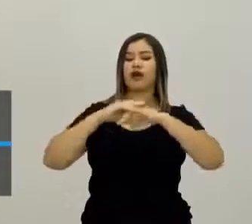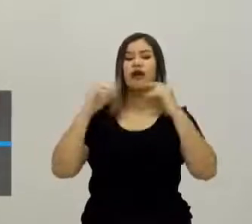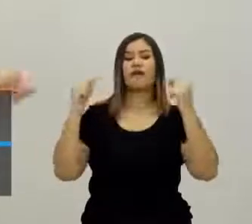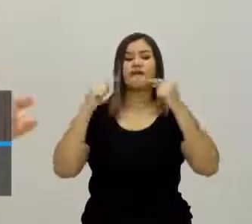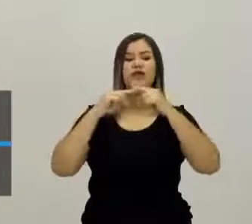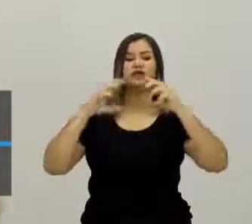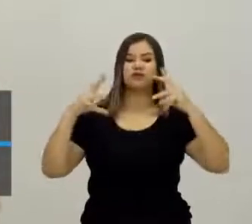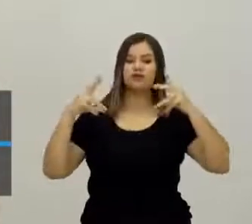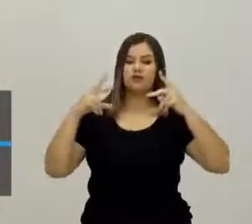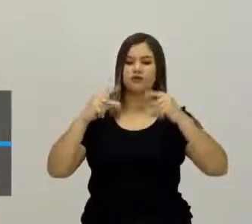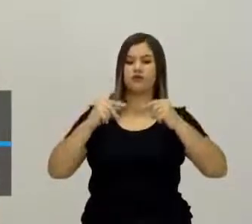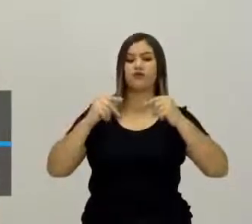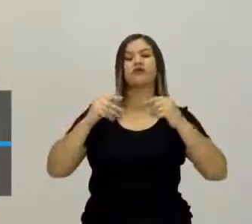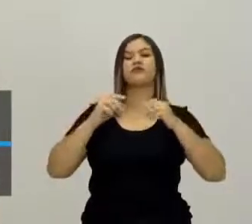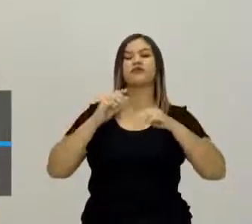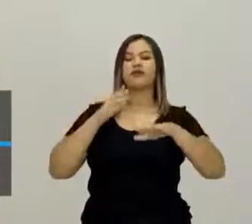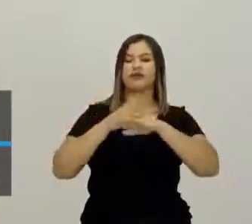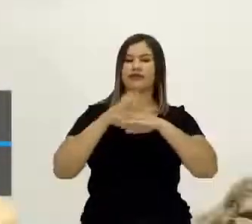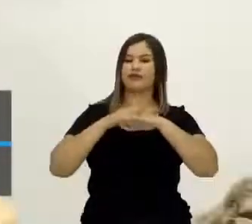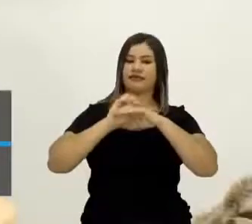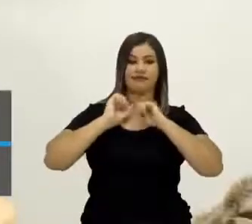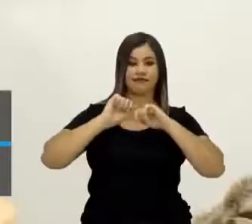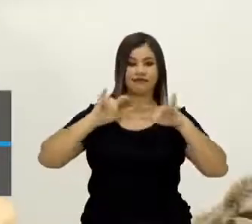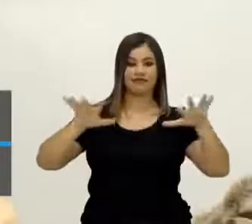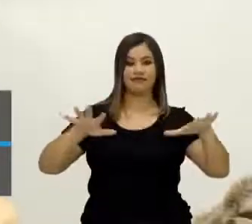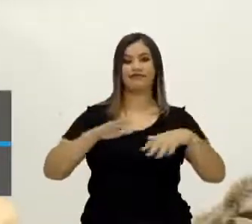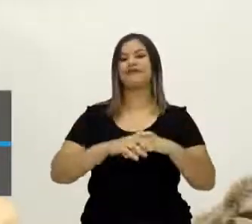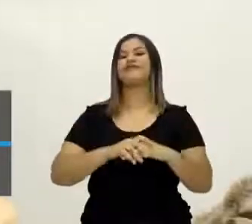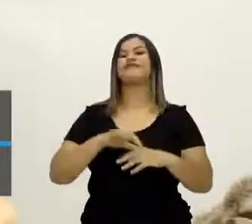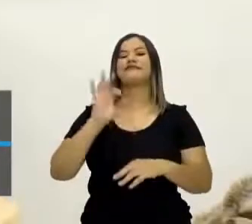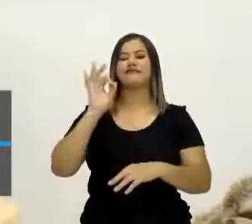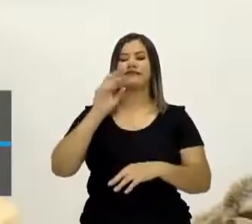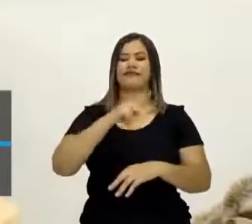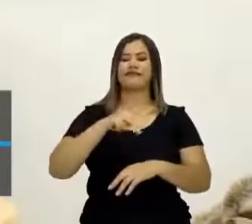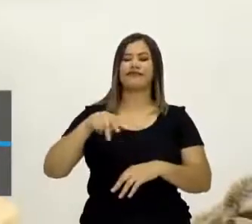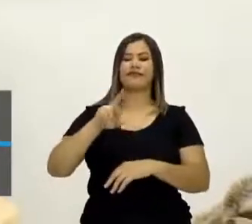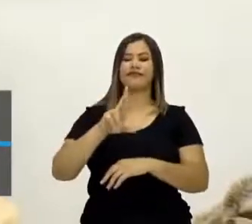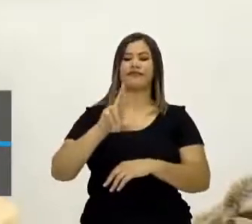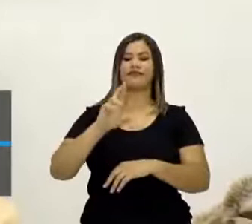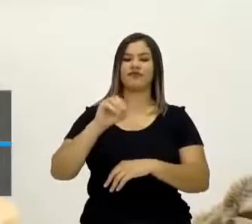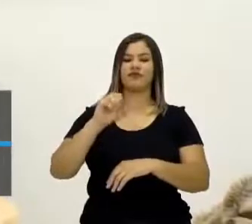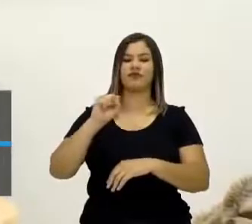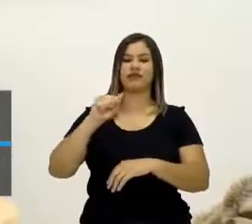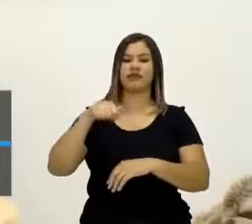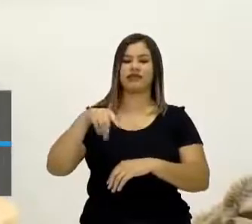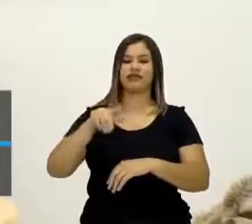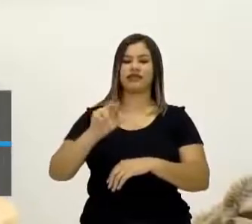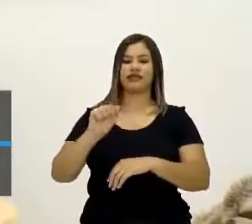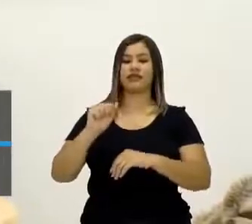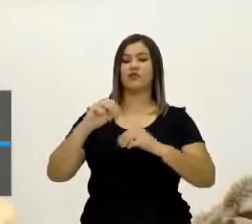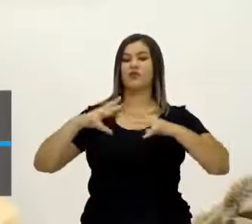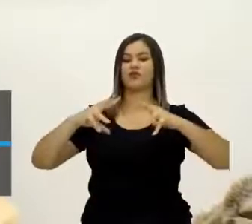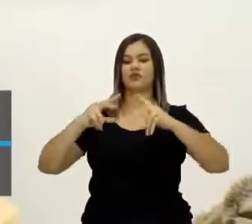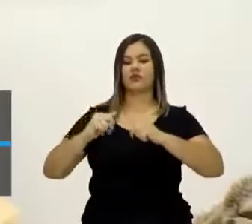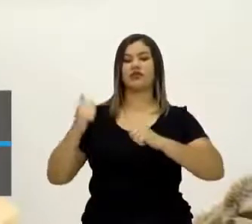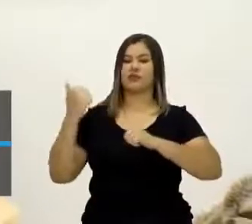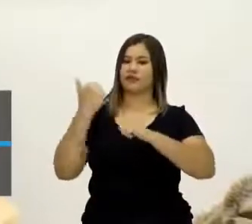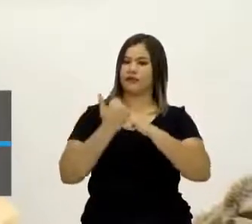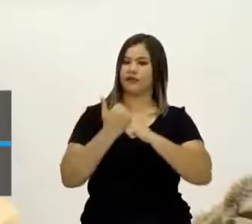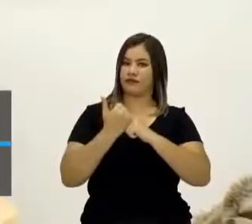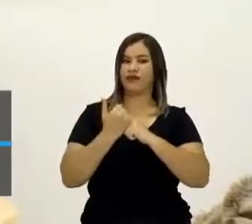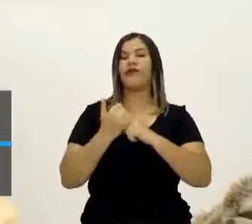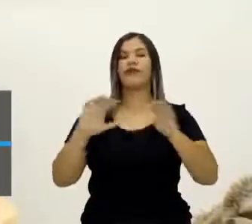ao máximo que a gente pode, né, Andréia? Isso aí, pro Rosana também, a todos vocês que nos apoiam aí, que colocam essas